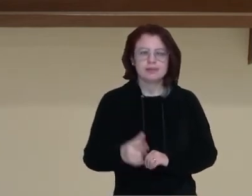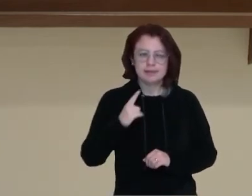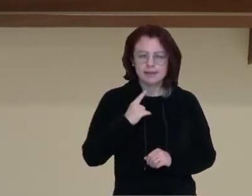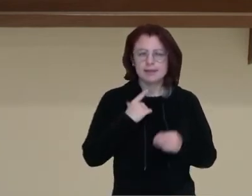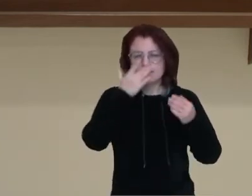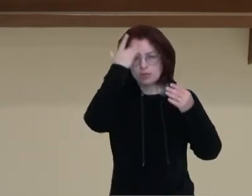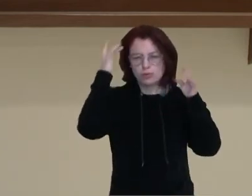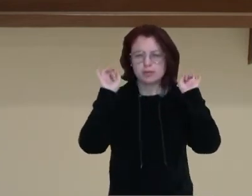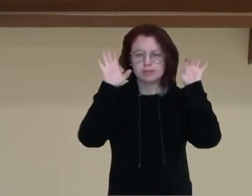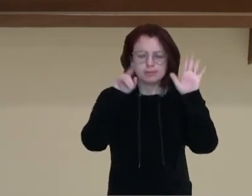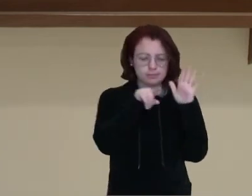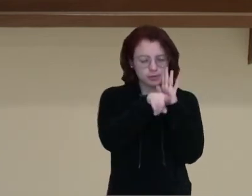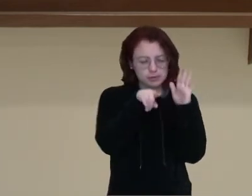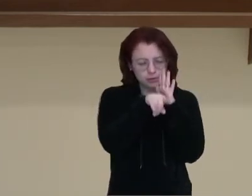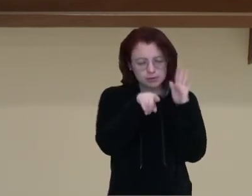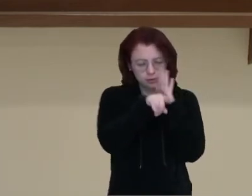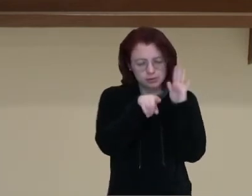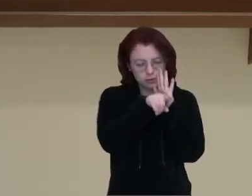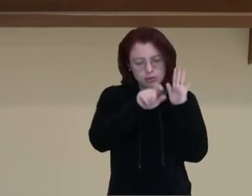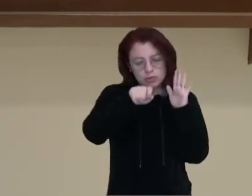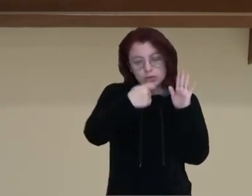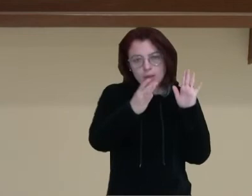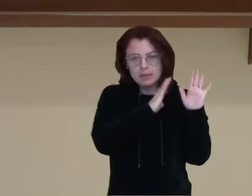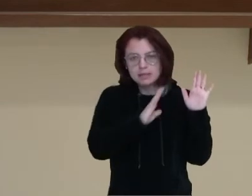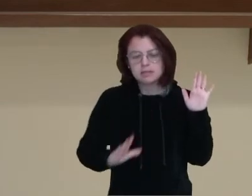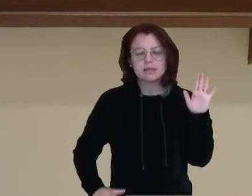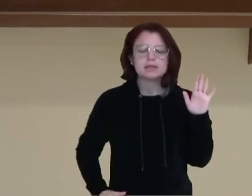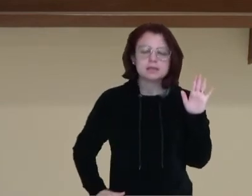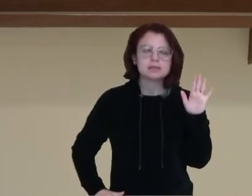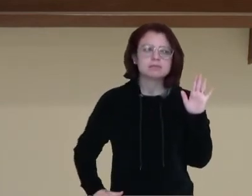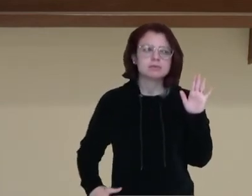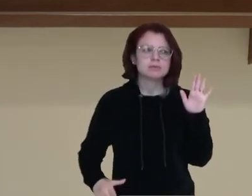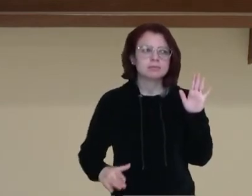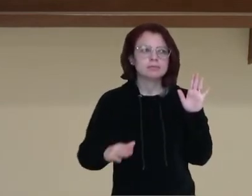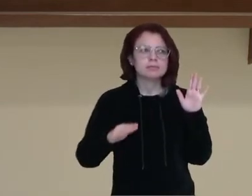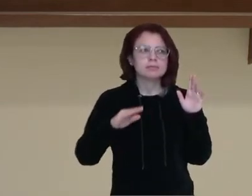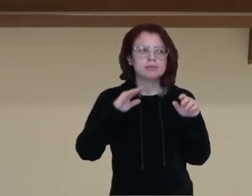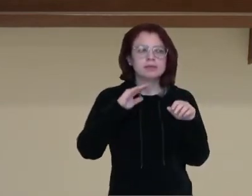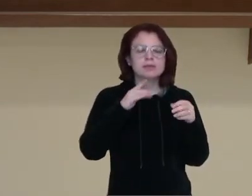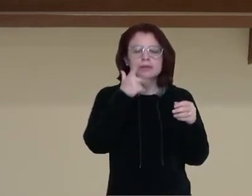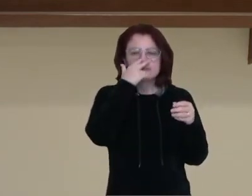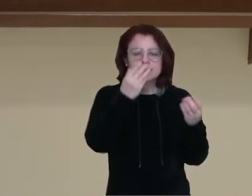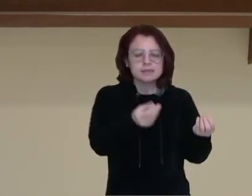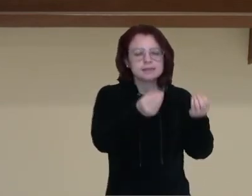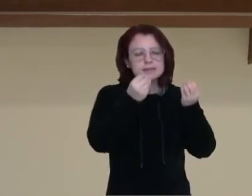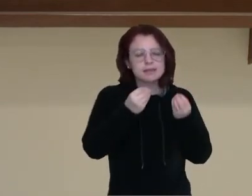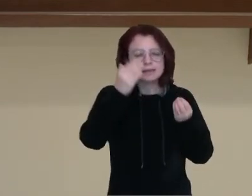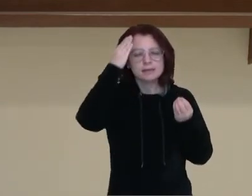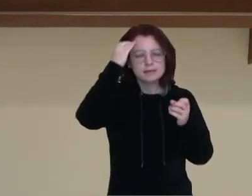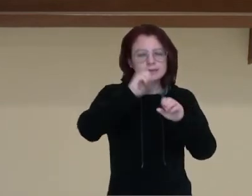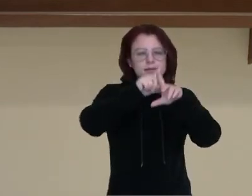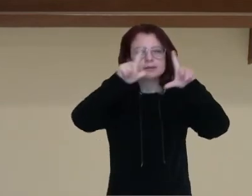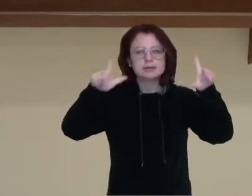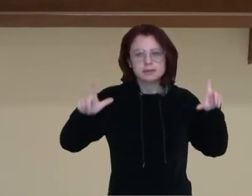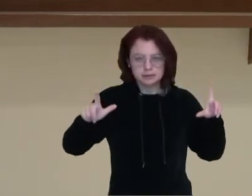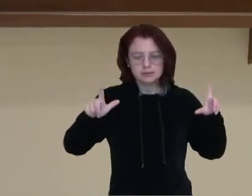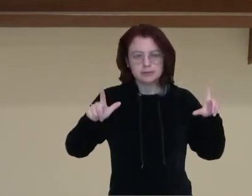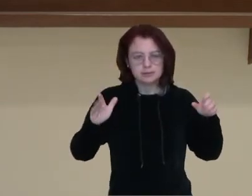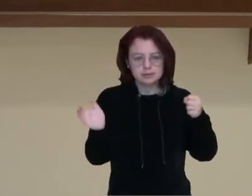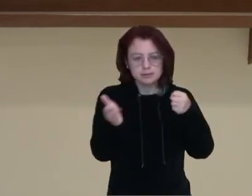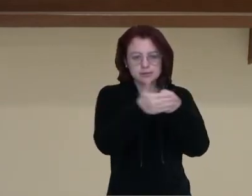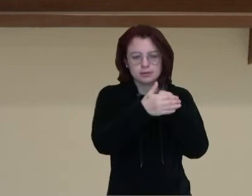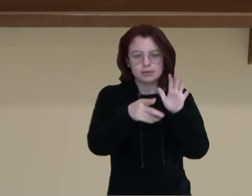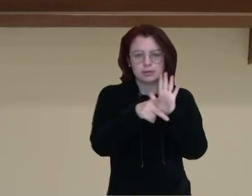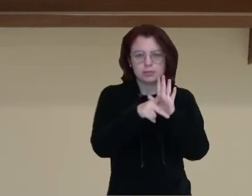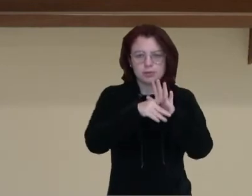debruçam, né, nos estudos do cristianismo, que principalmente tentam entender aquele período enigmático de Jesus Cristo,